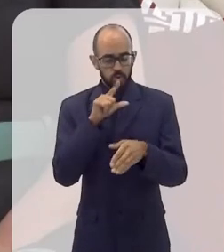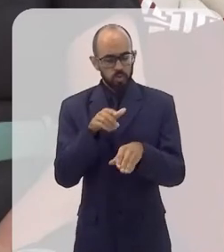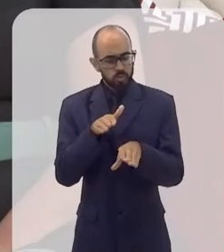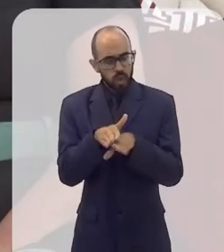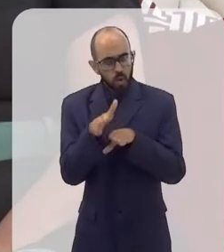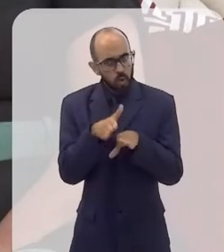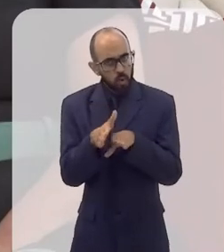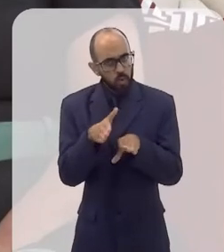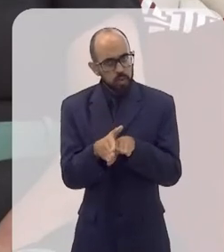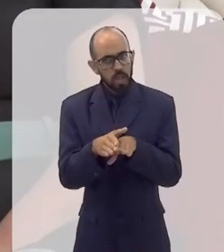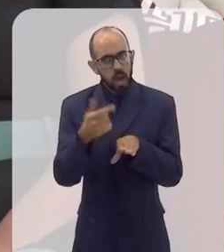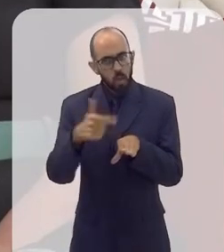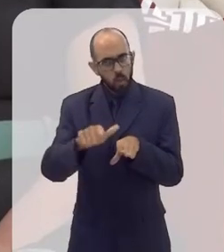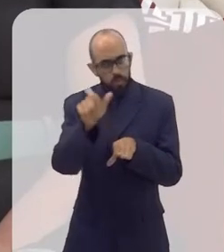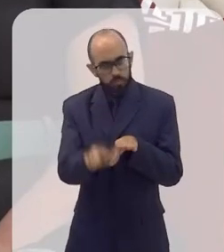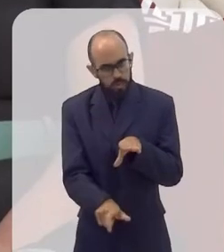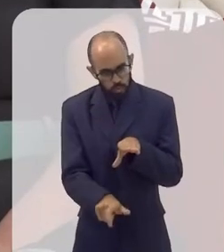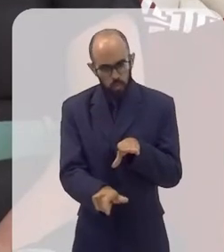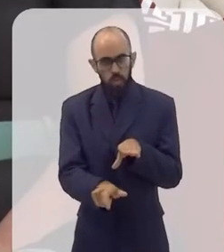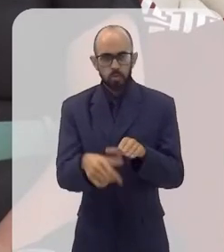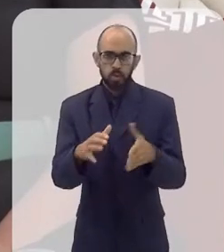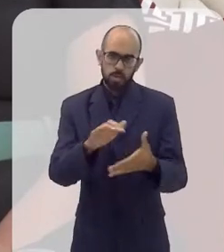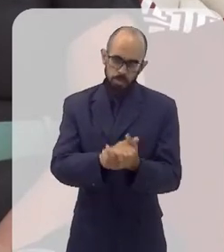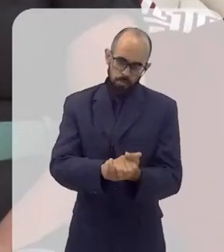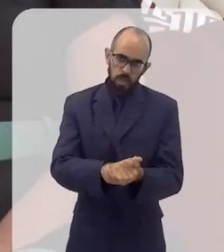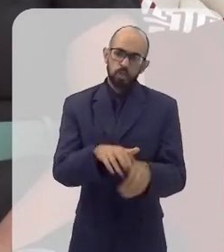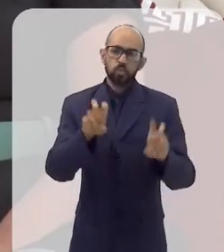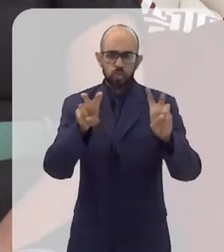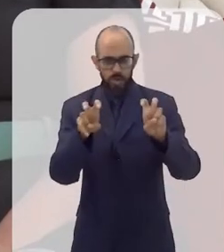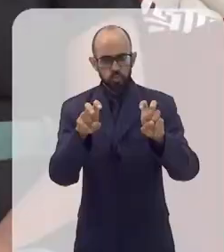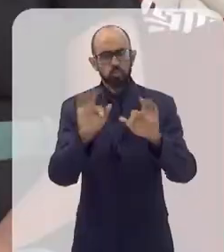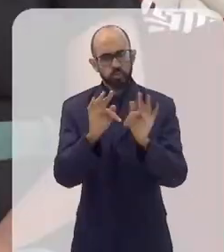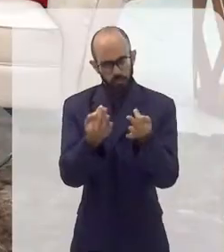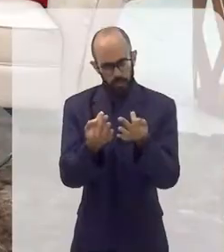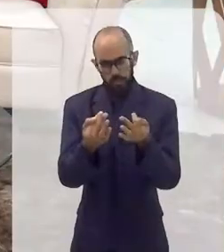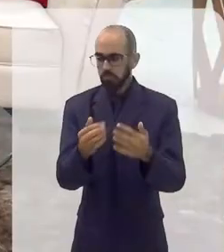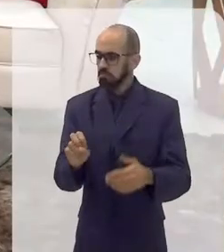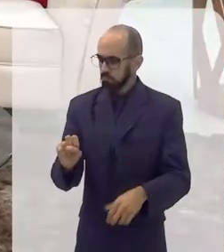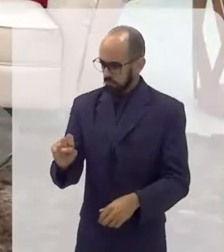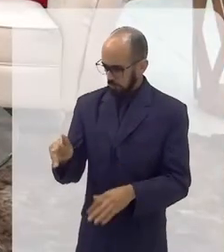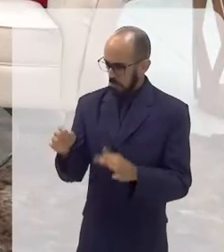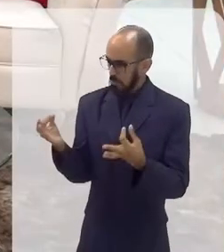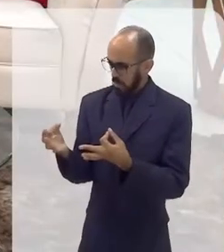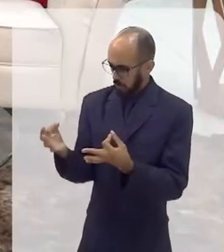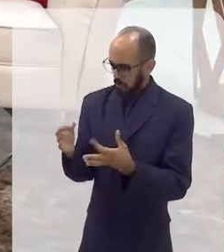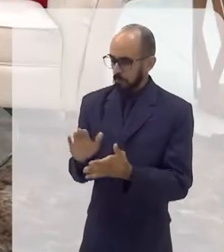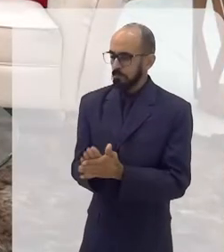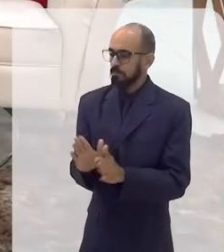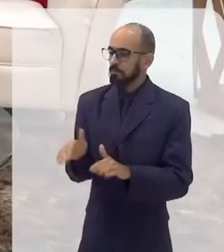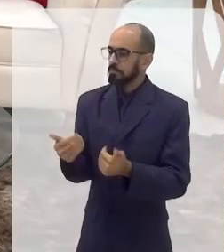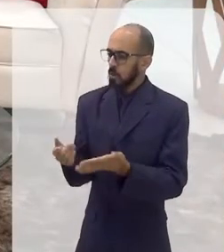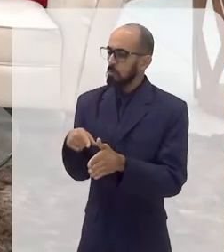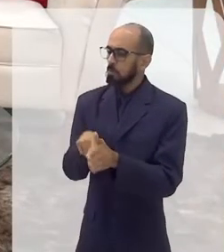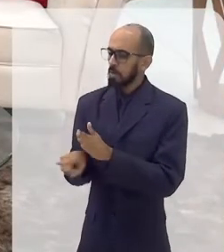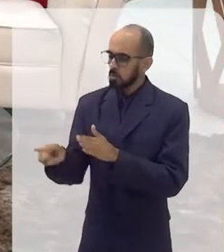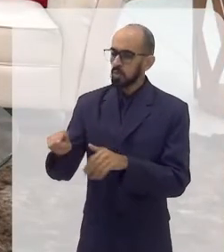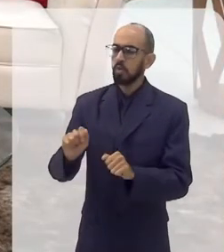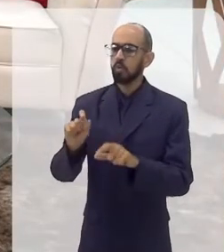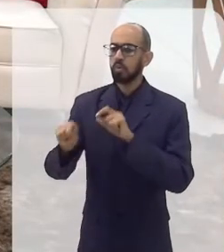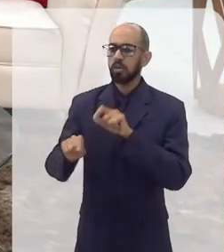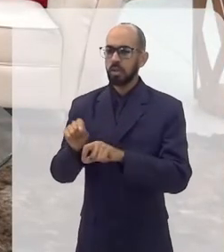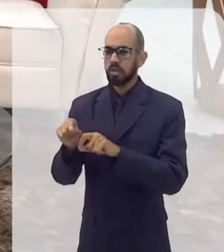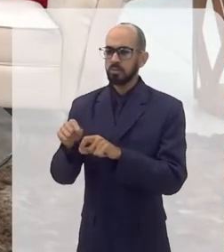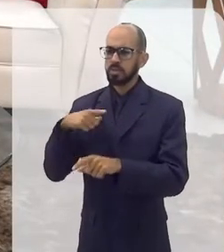também aconselhar outros nos seus casamentos e na condução dos seus assuntos familiares. Perfeito. E vocês